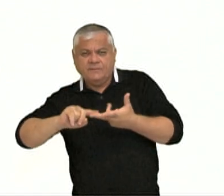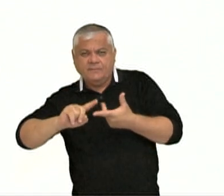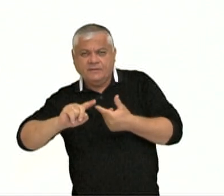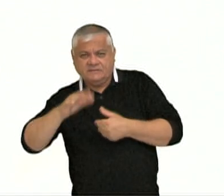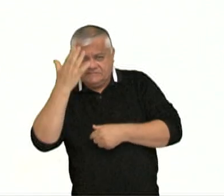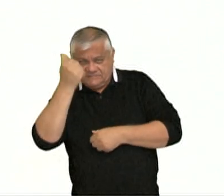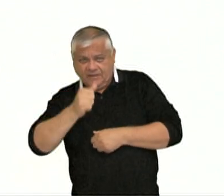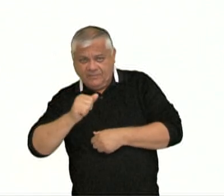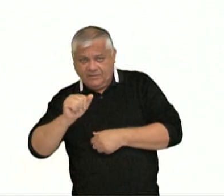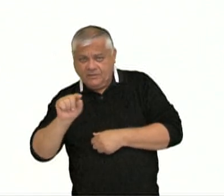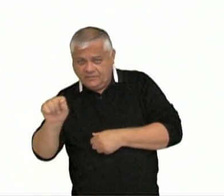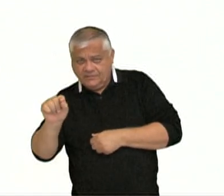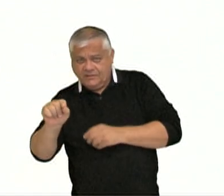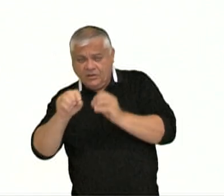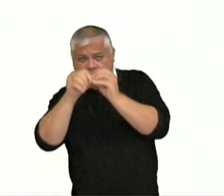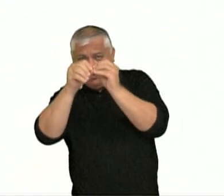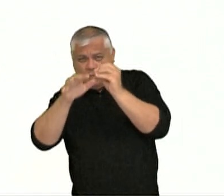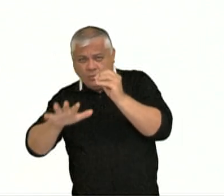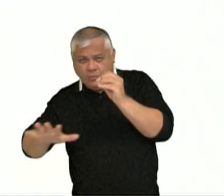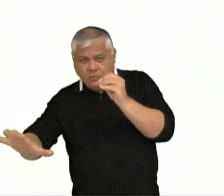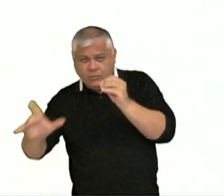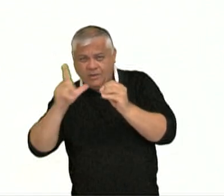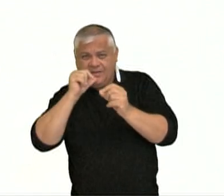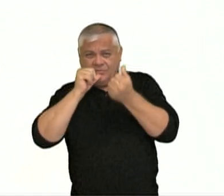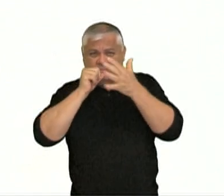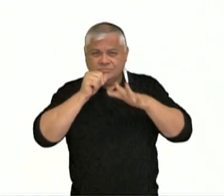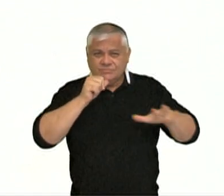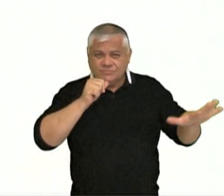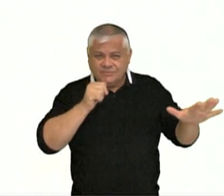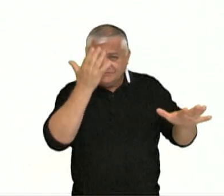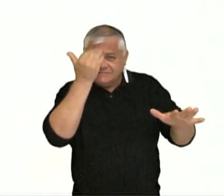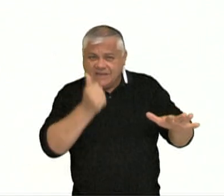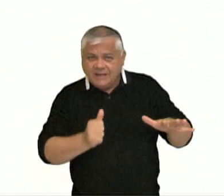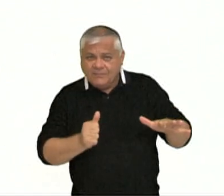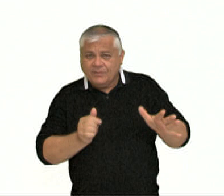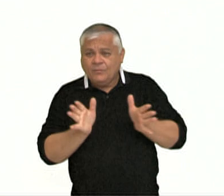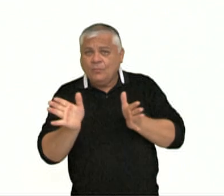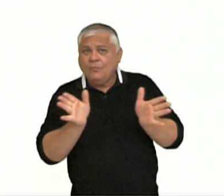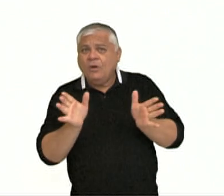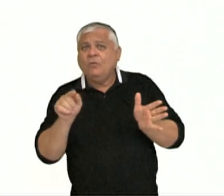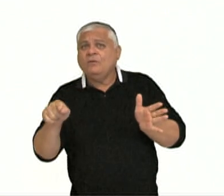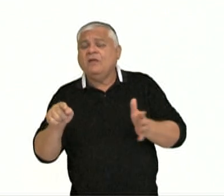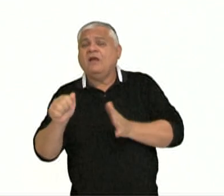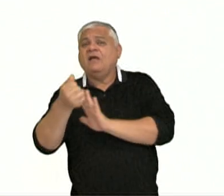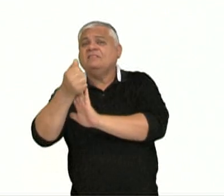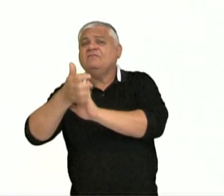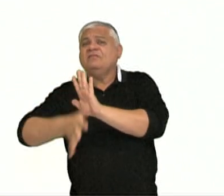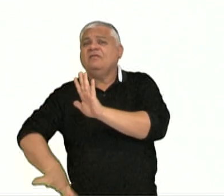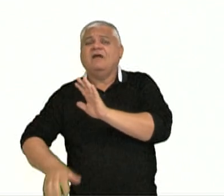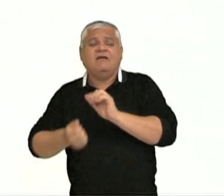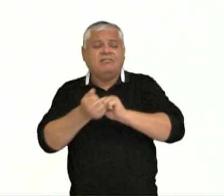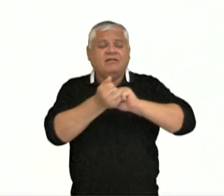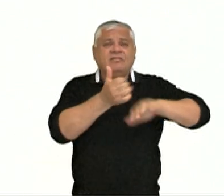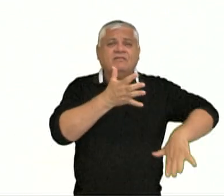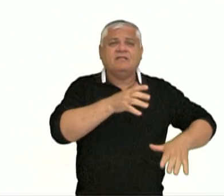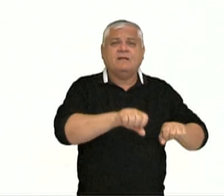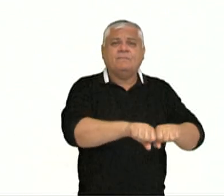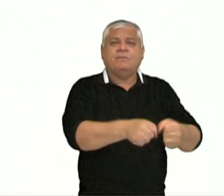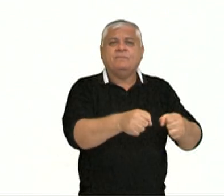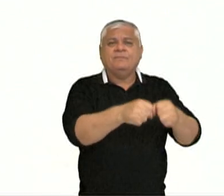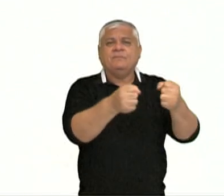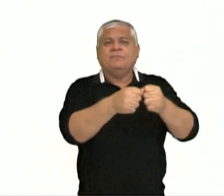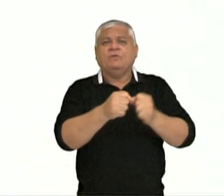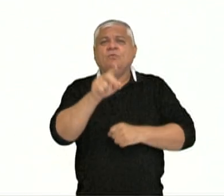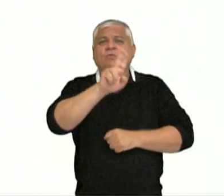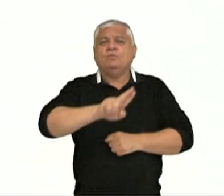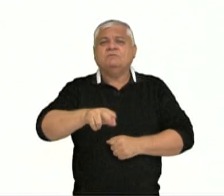mares? Já refletiram relacionado ao tipo de atividade que o ser humano desenvolve que usa a água